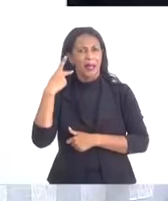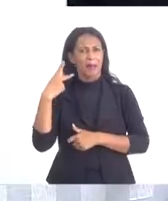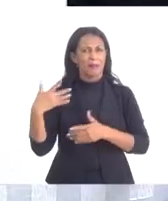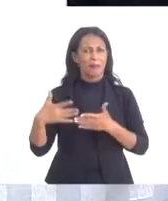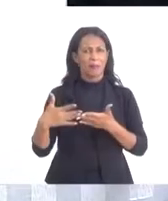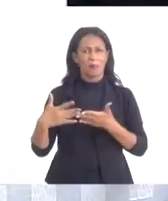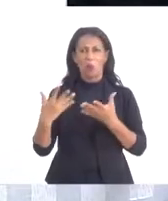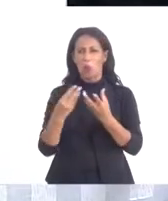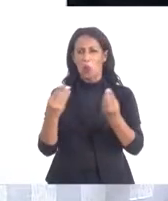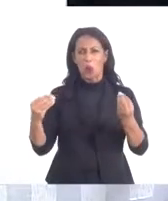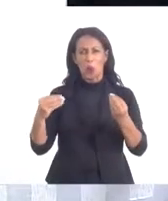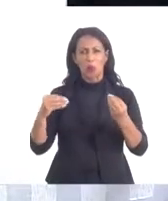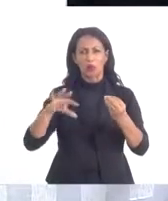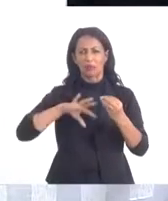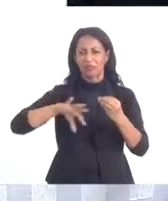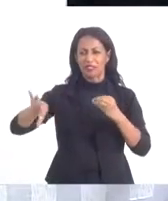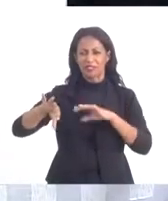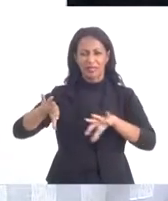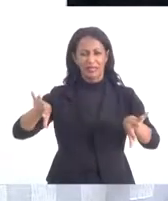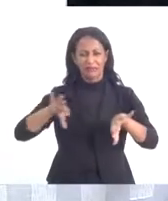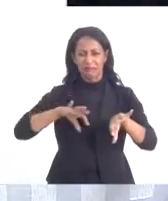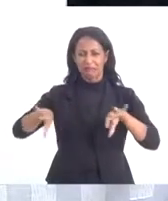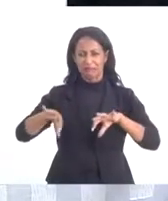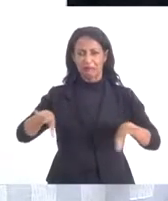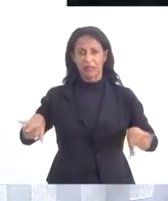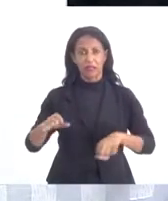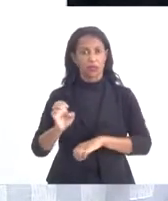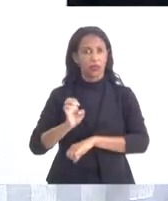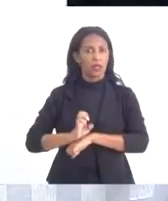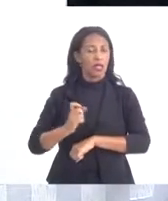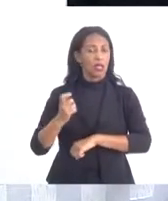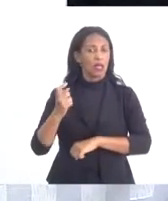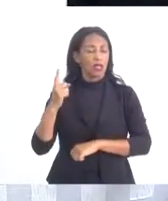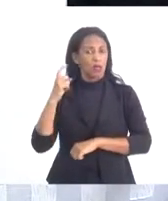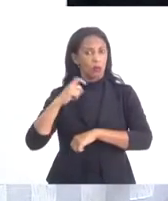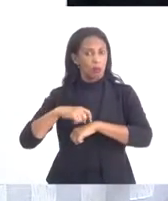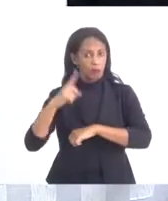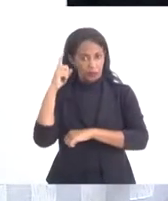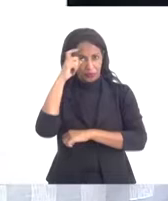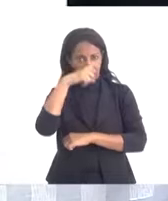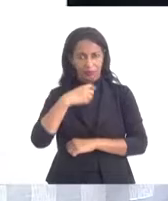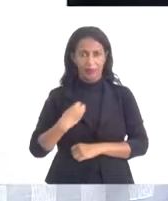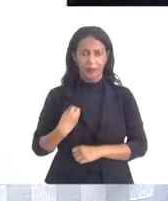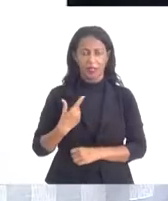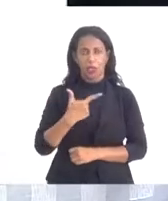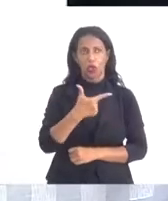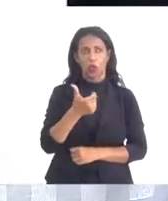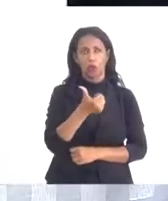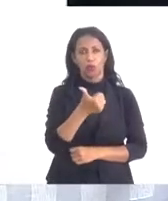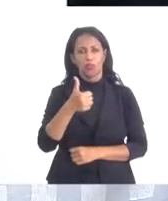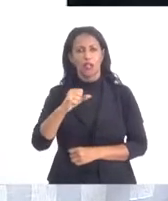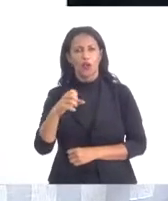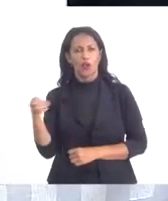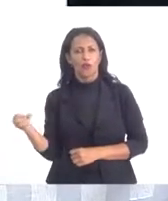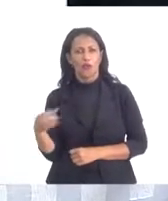afastados e o Estado viveu momentos difíceis. Entra 19, novo